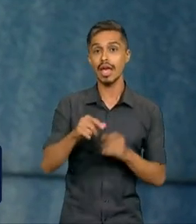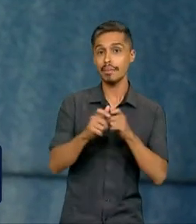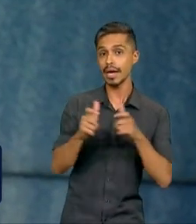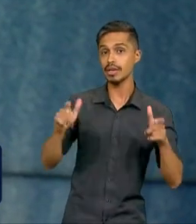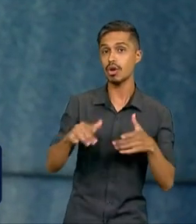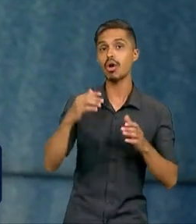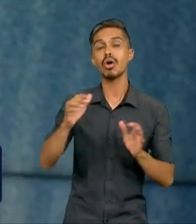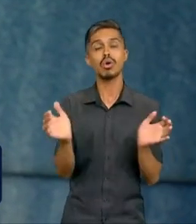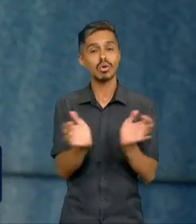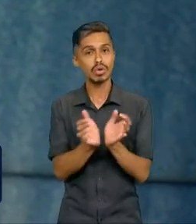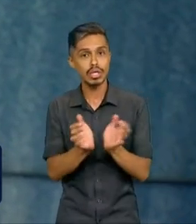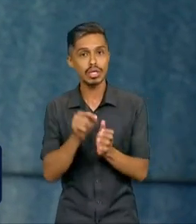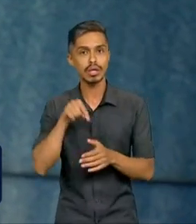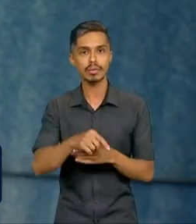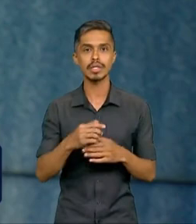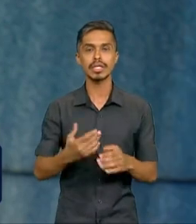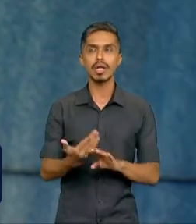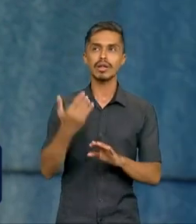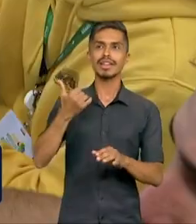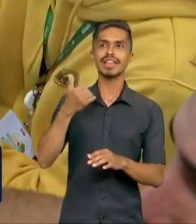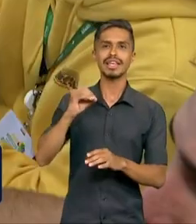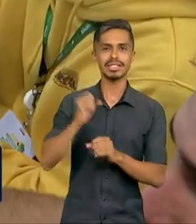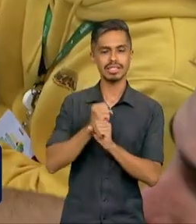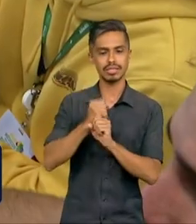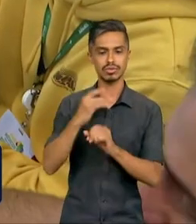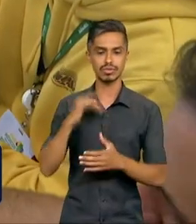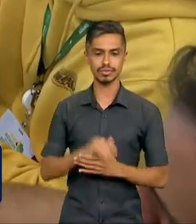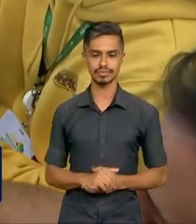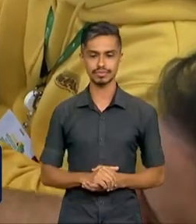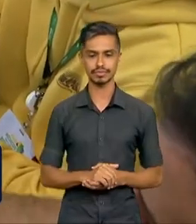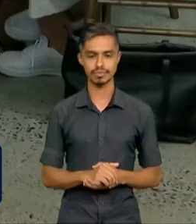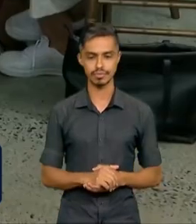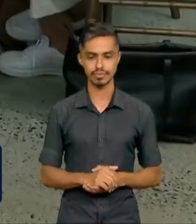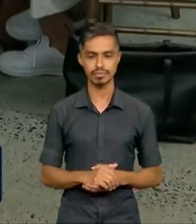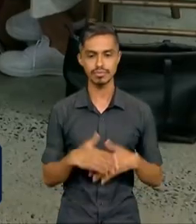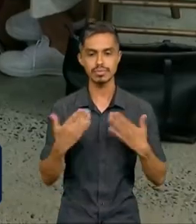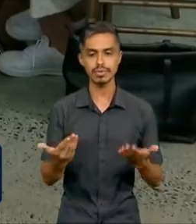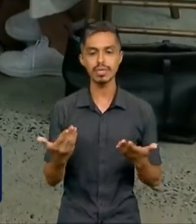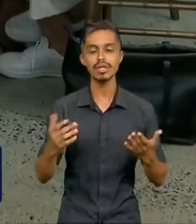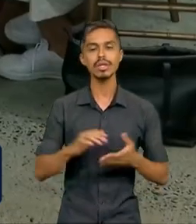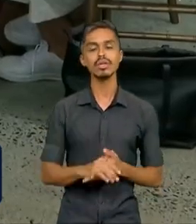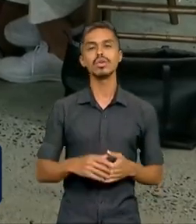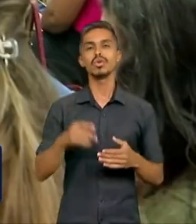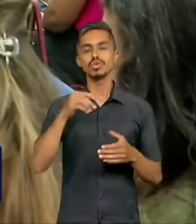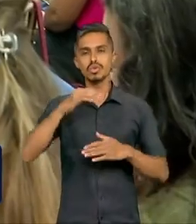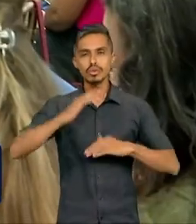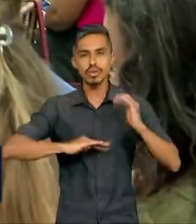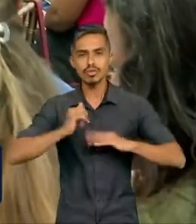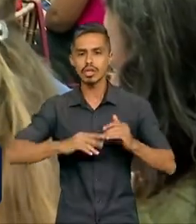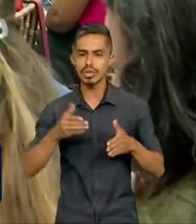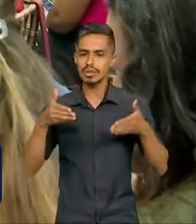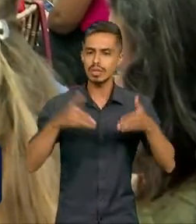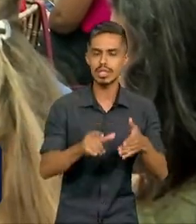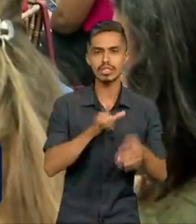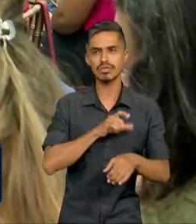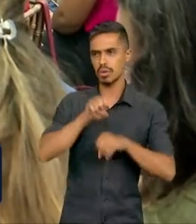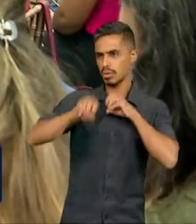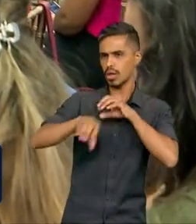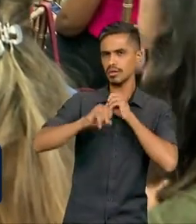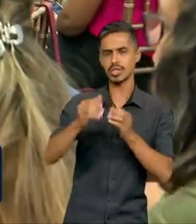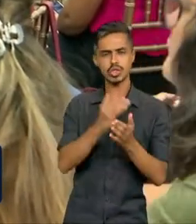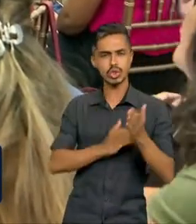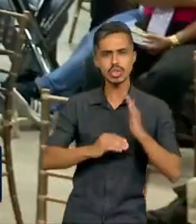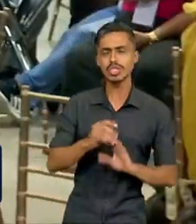desde o lançamento do programa há 10 anos. Os profissionais que vão atuar no Mais Médicos tiveram uma aula intensiva